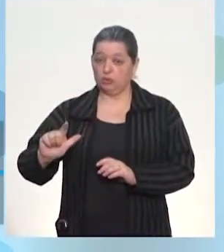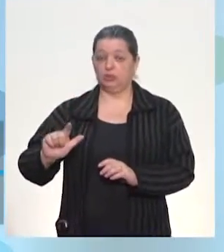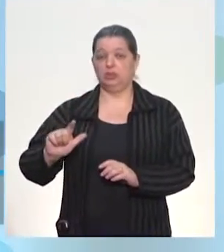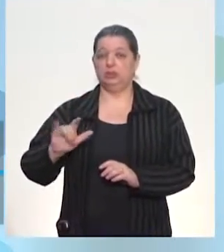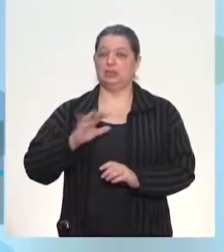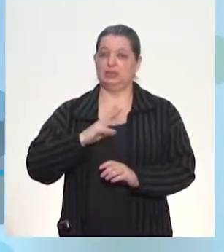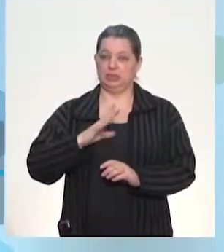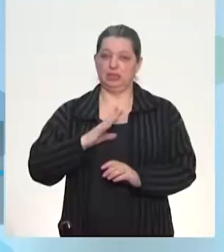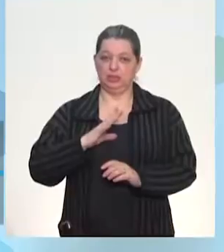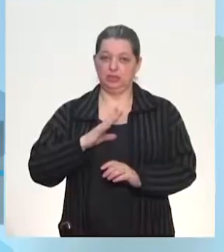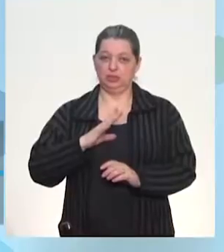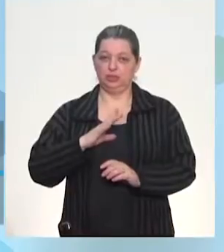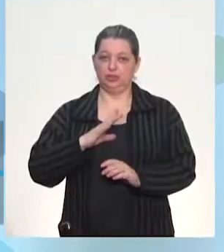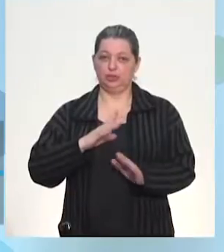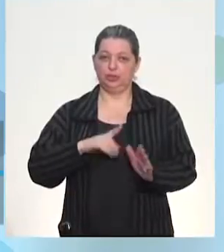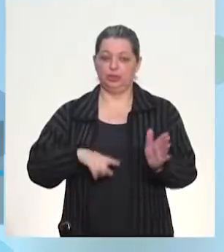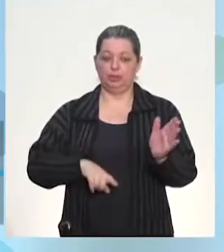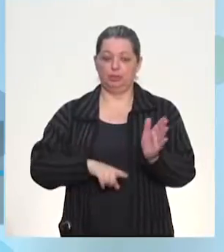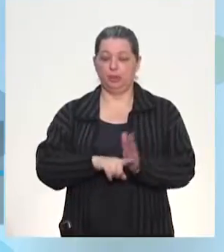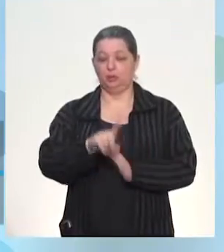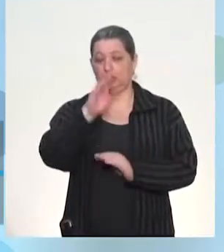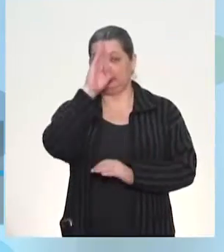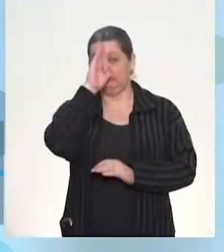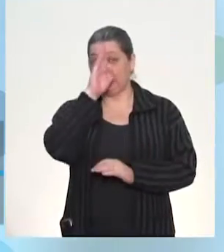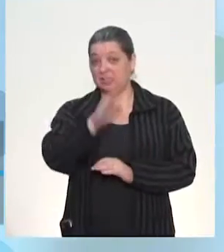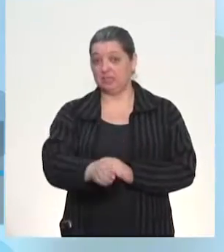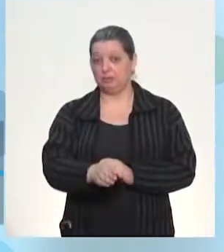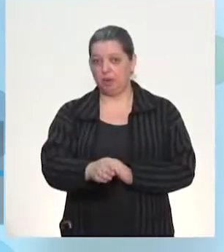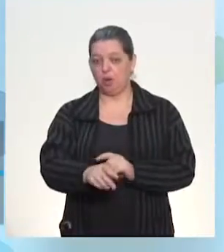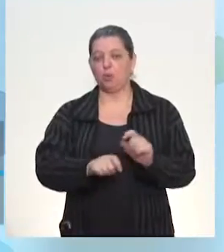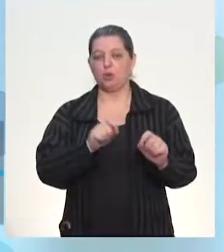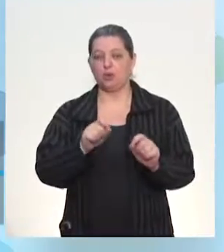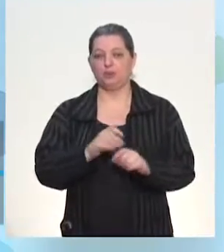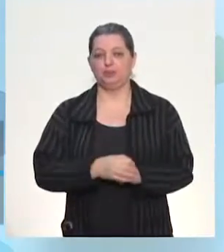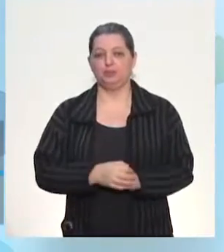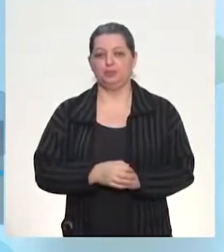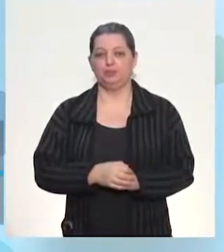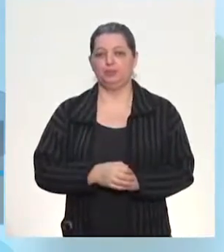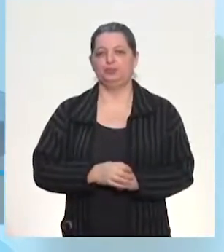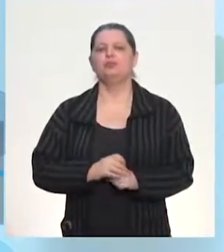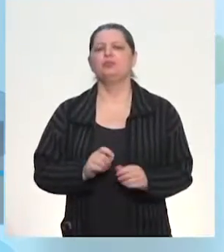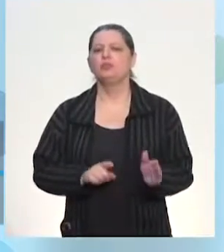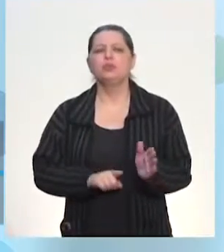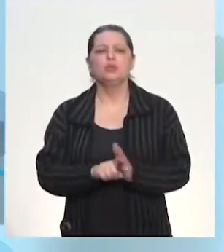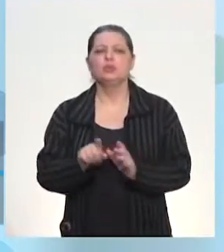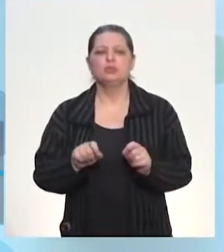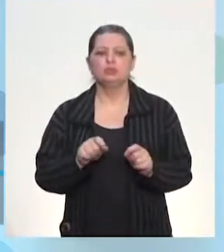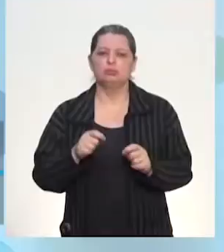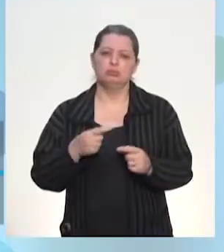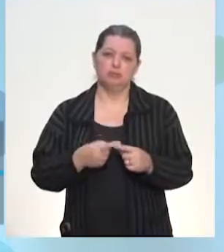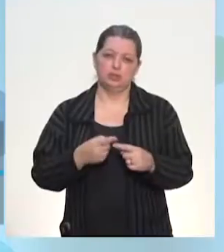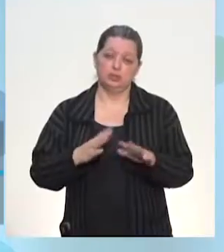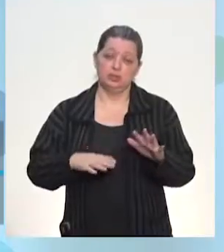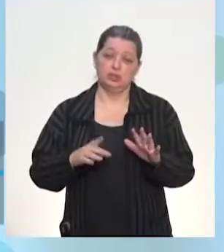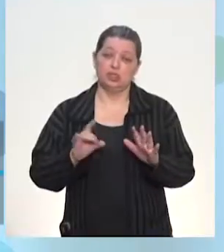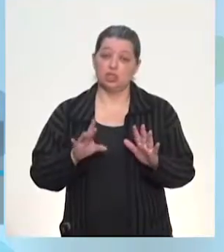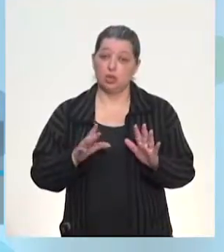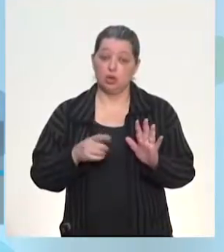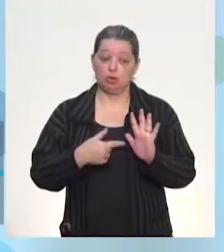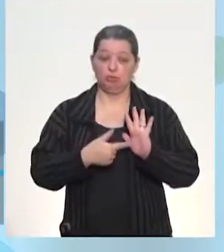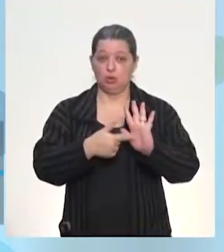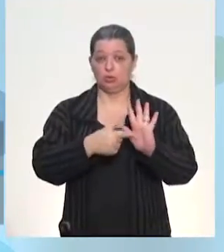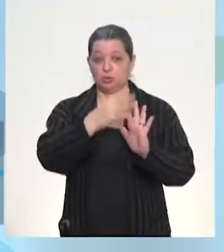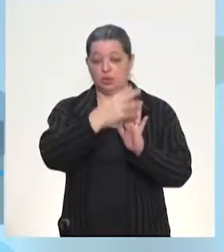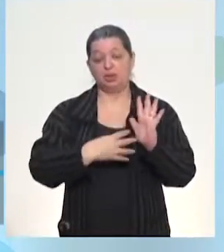é a questão principal aqui. E aí, vamos ver então qual é a perguntinha dessa questão, porque por enquanto ele só apresentou a